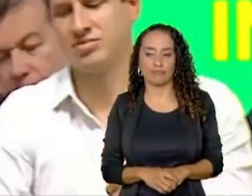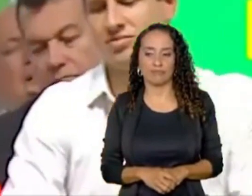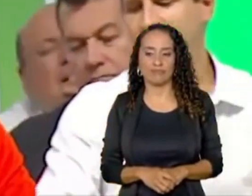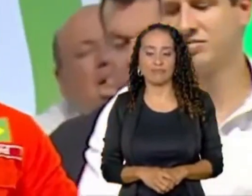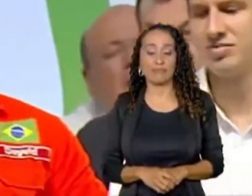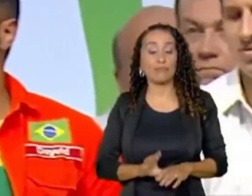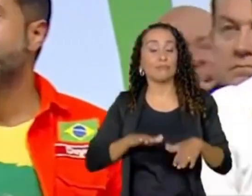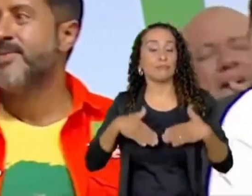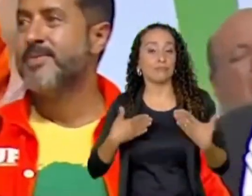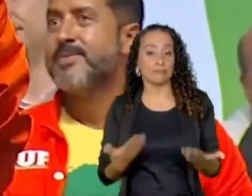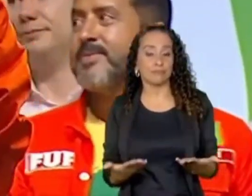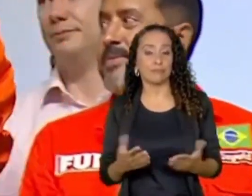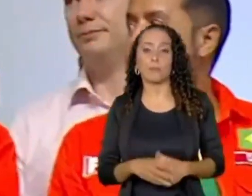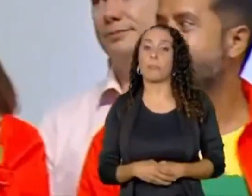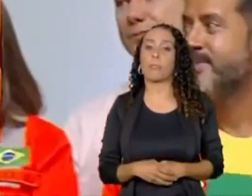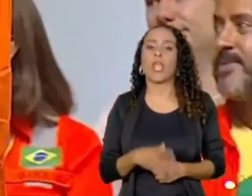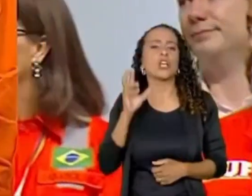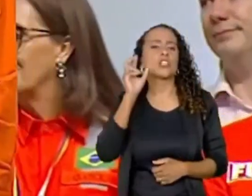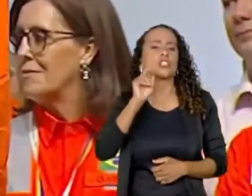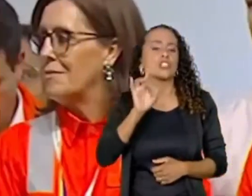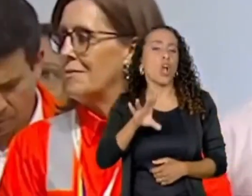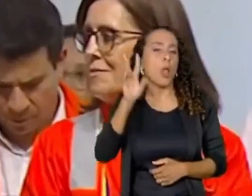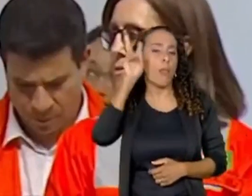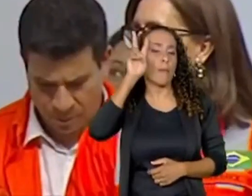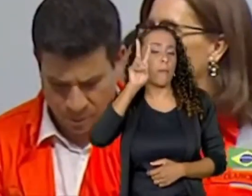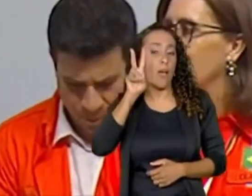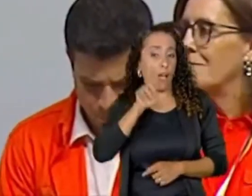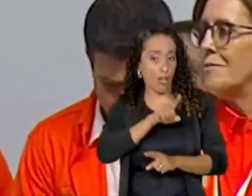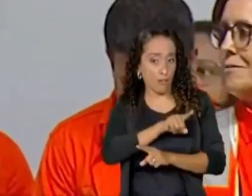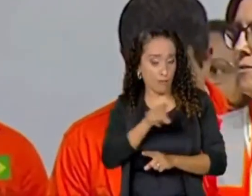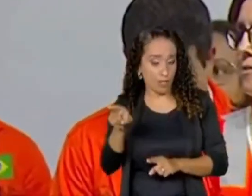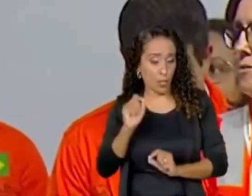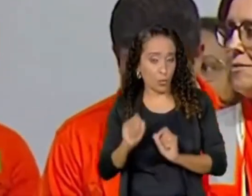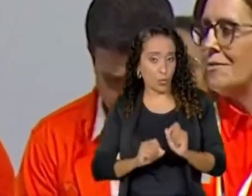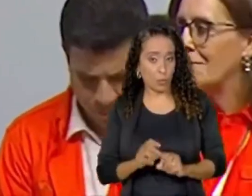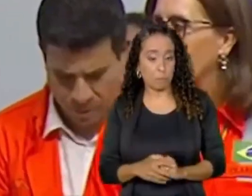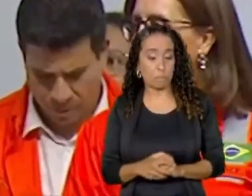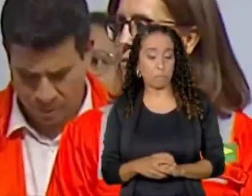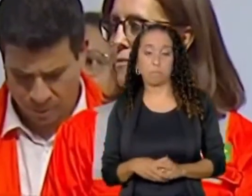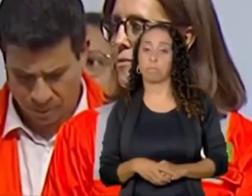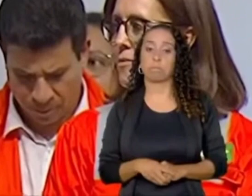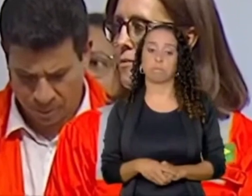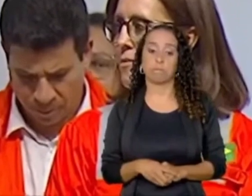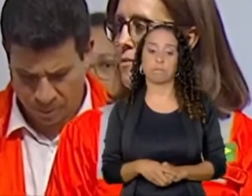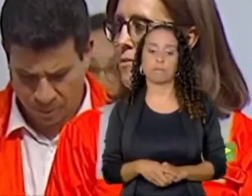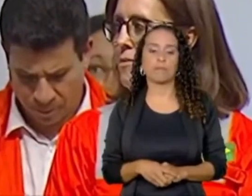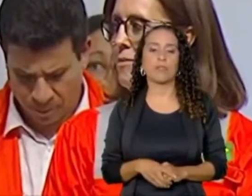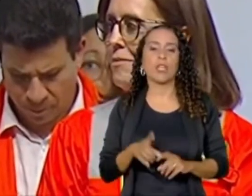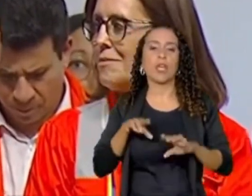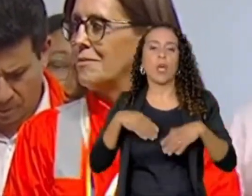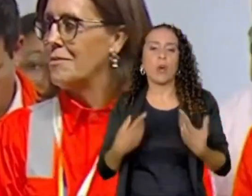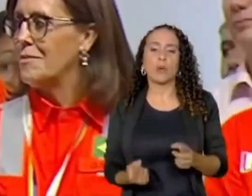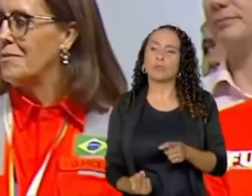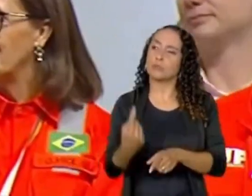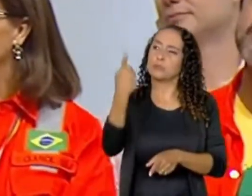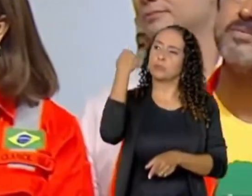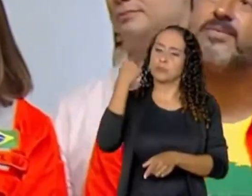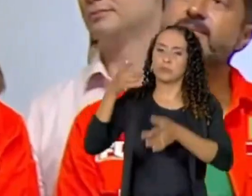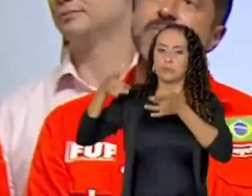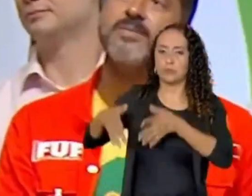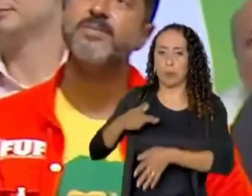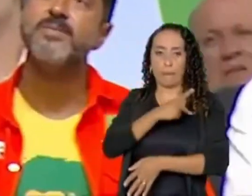Bem, eu queria só lembrar vocês que quando eu deixei a presidência da